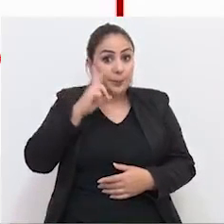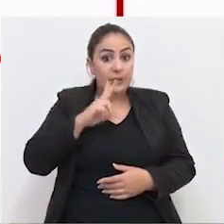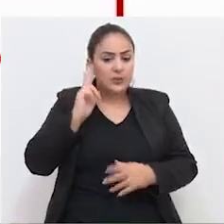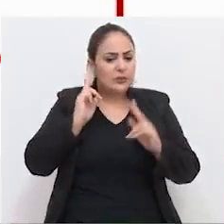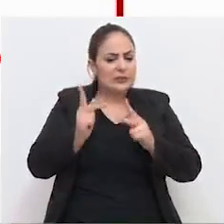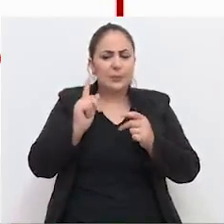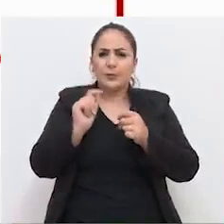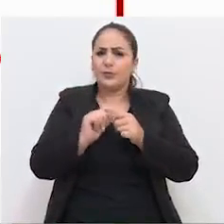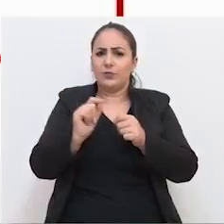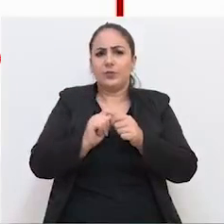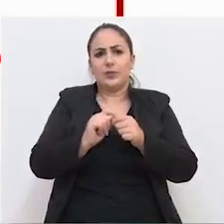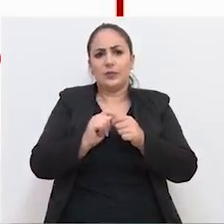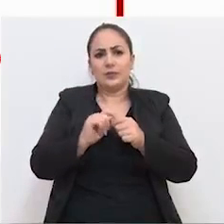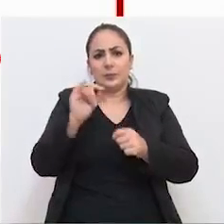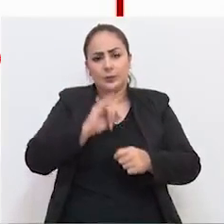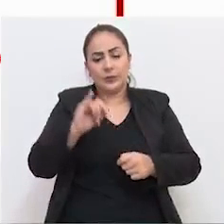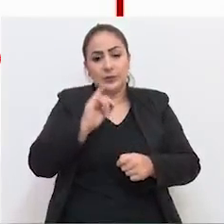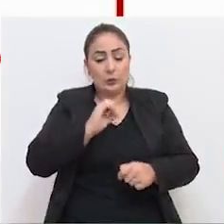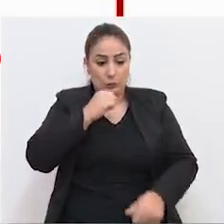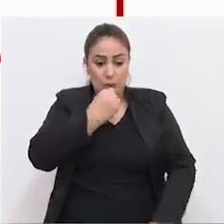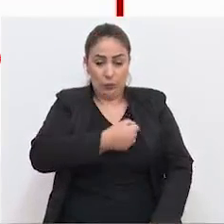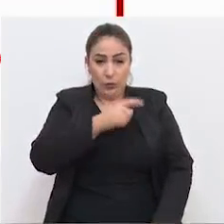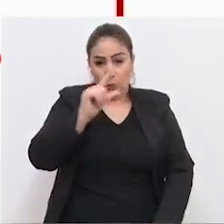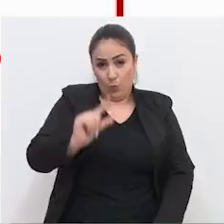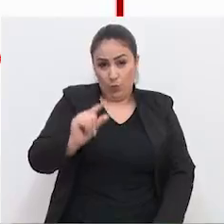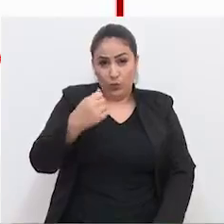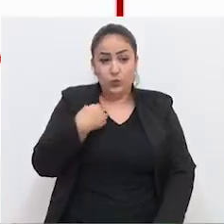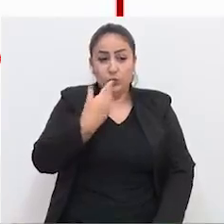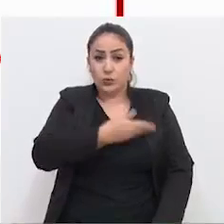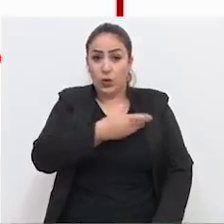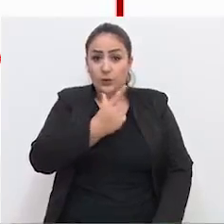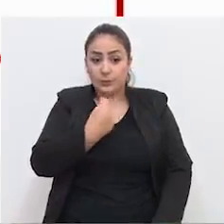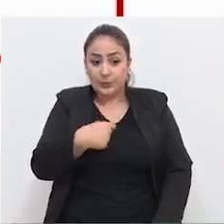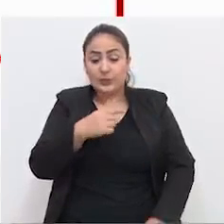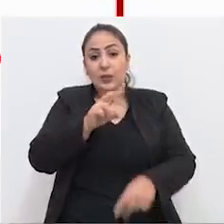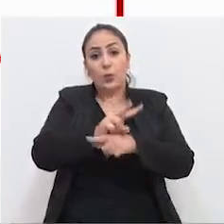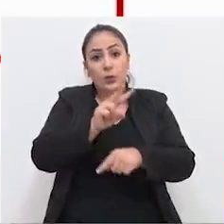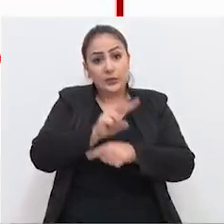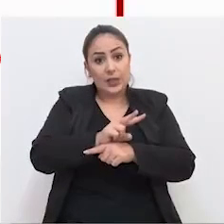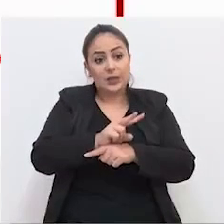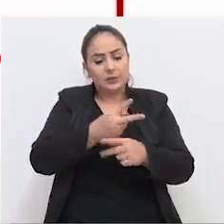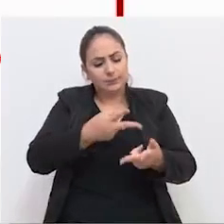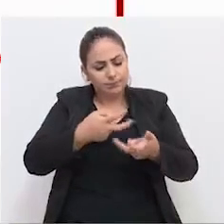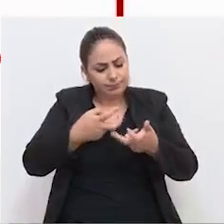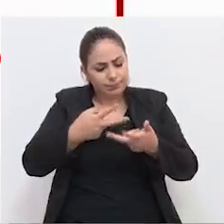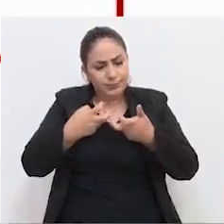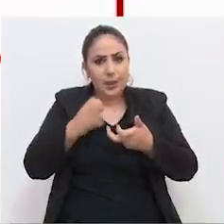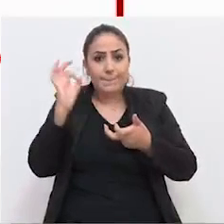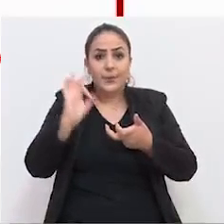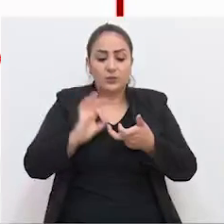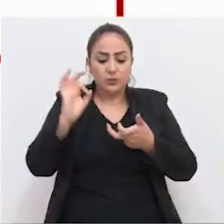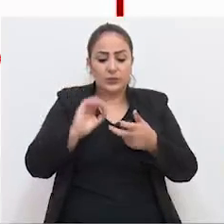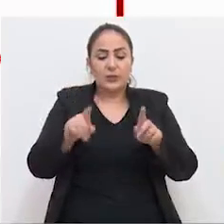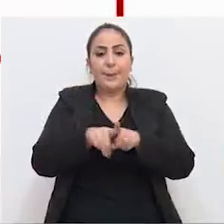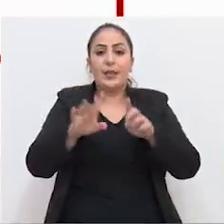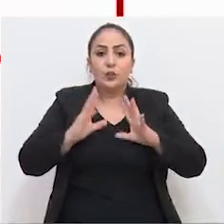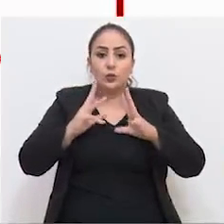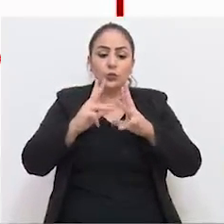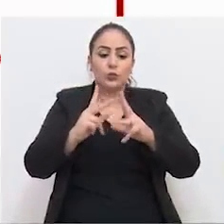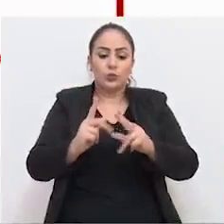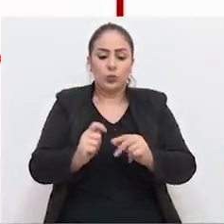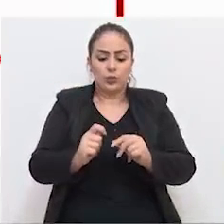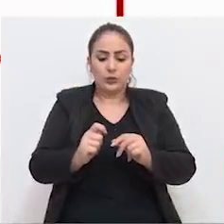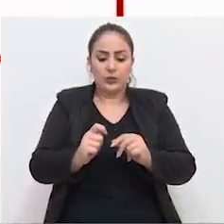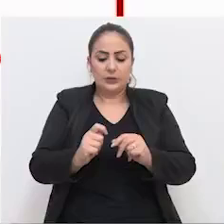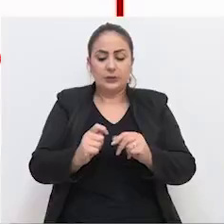Lembrando, como a gente sempre faz questão, que quando números são pequenos a gente tem que ter cuidado na interpretação das estimativas e que todas